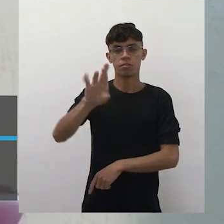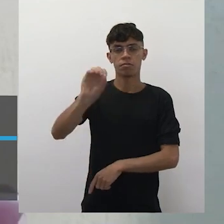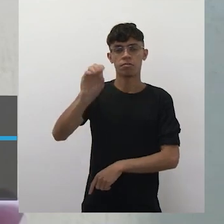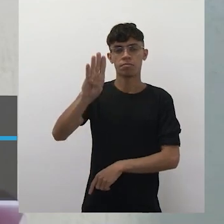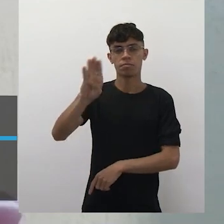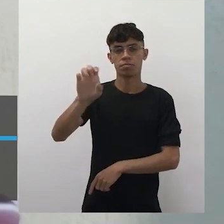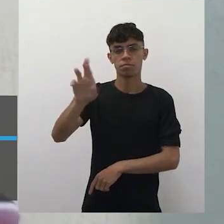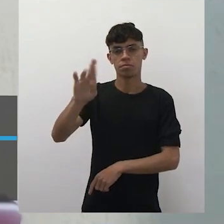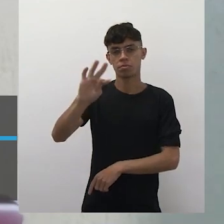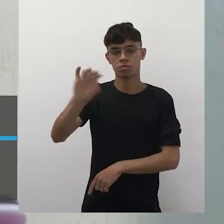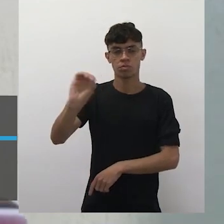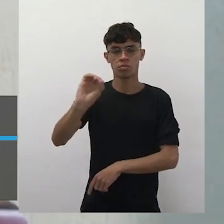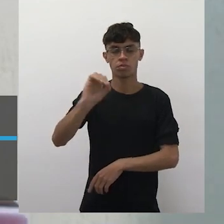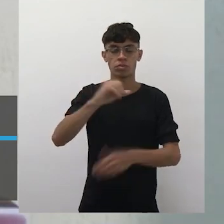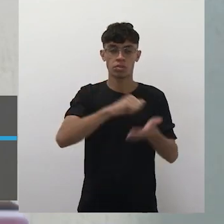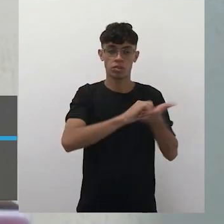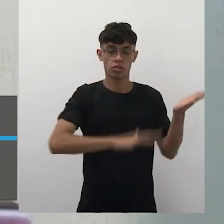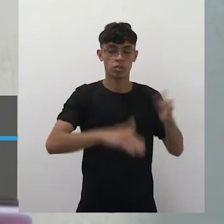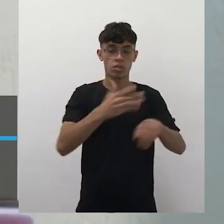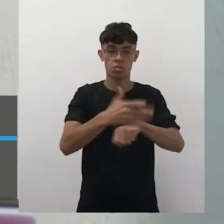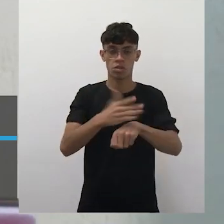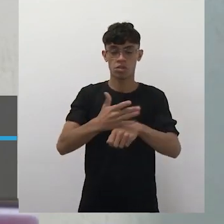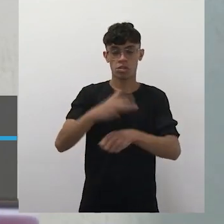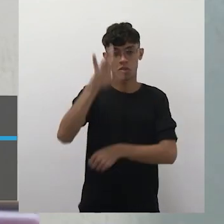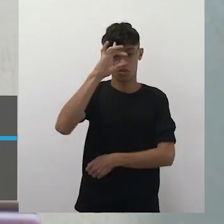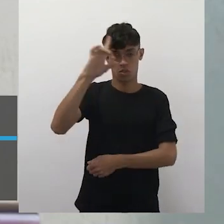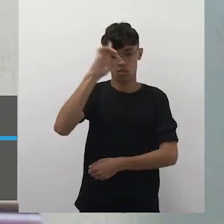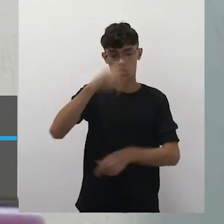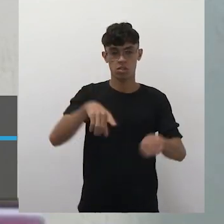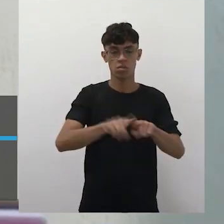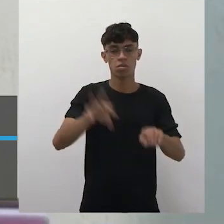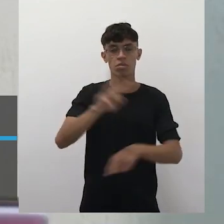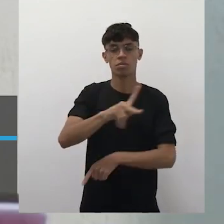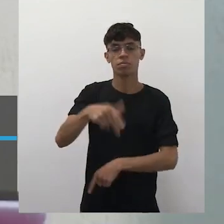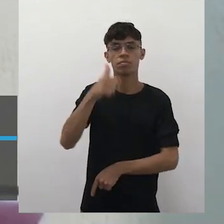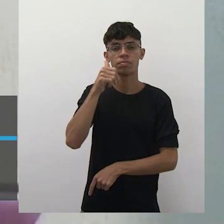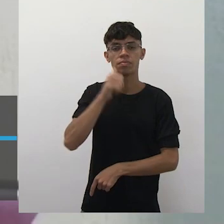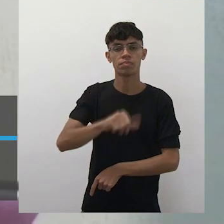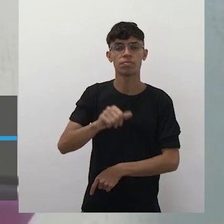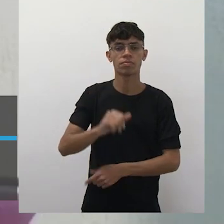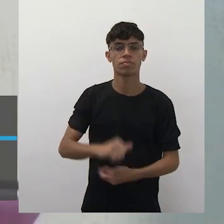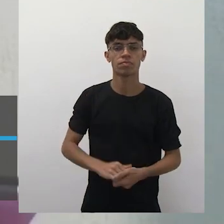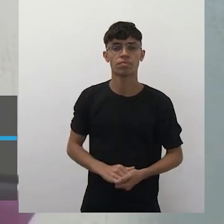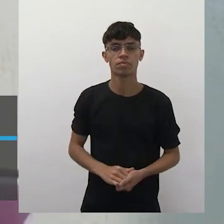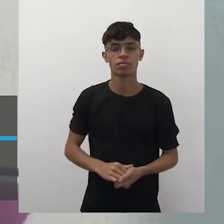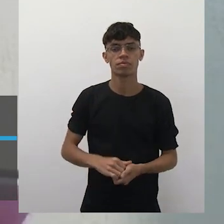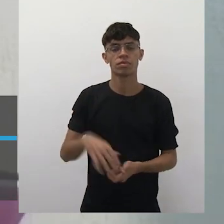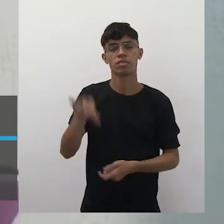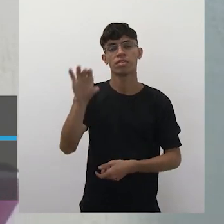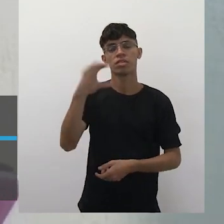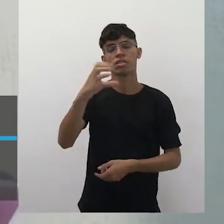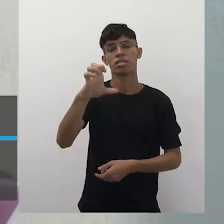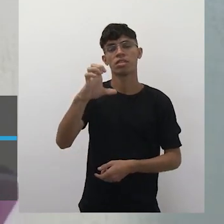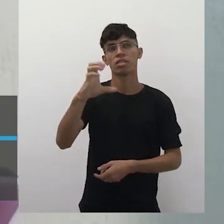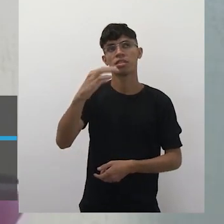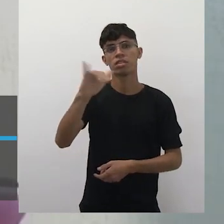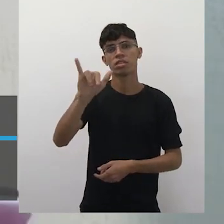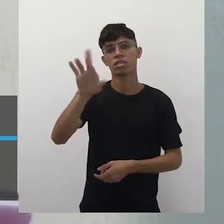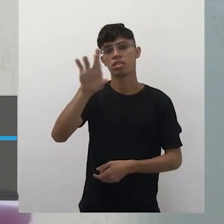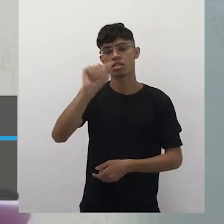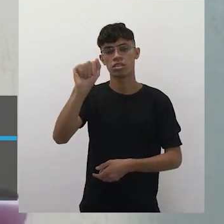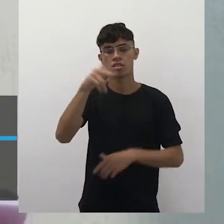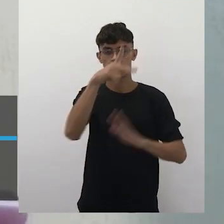Roberto, atividades práticas no dia a dia. Professora Cecira,